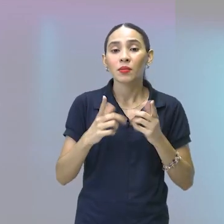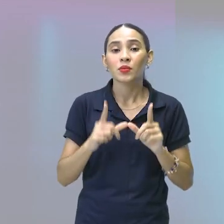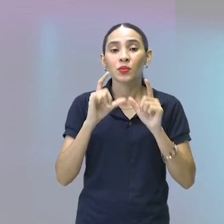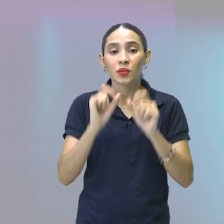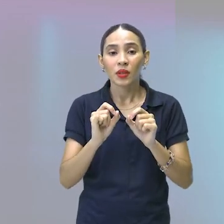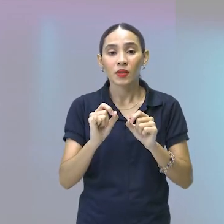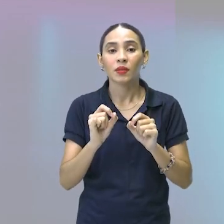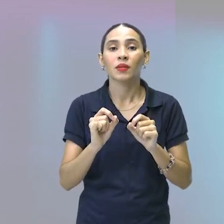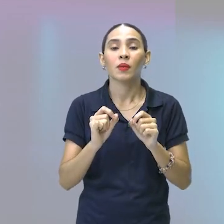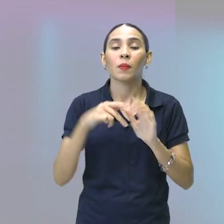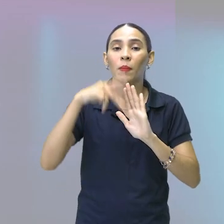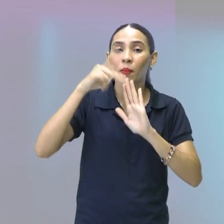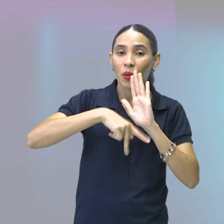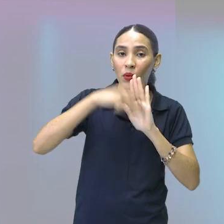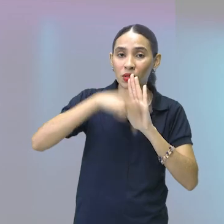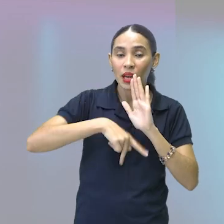dos